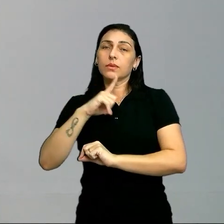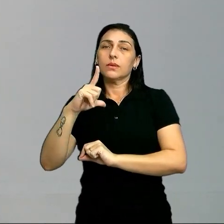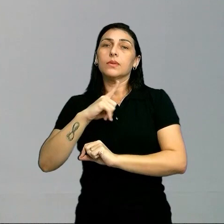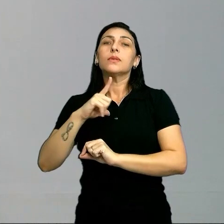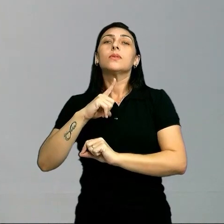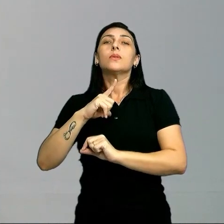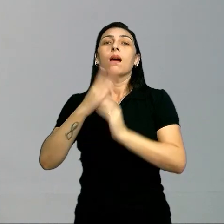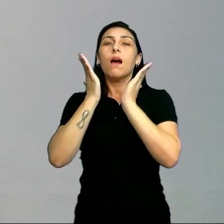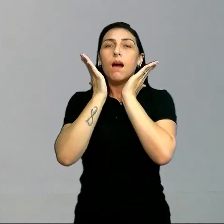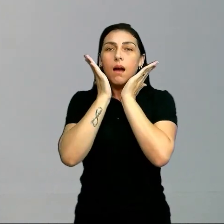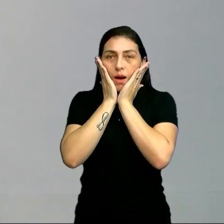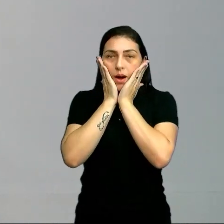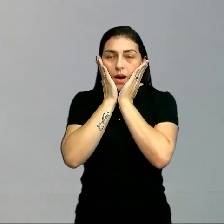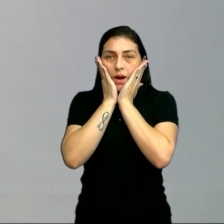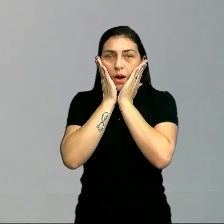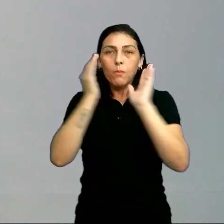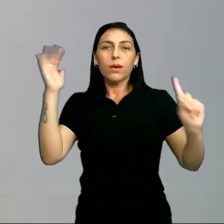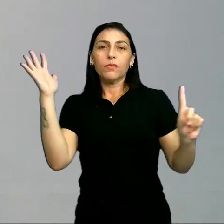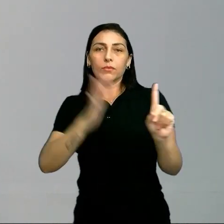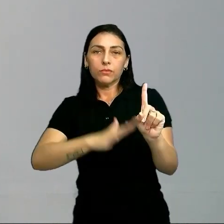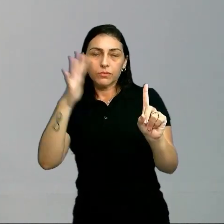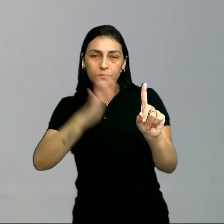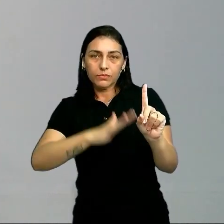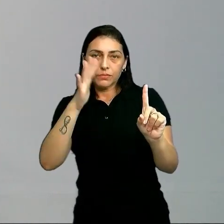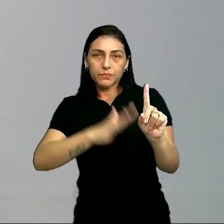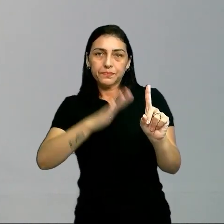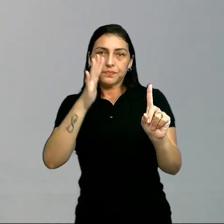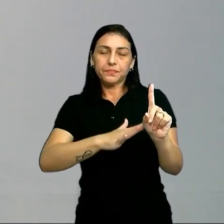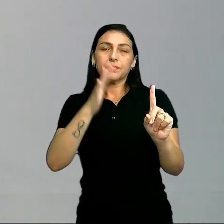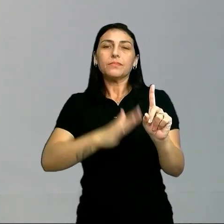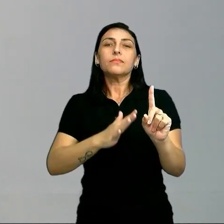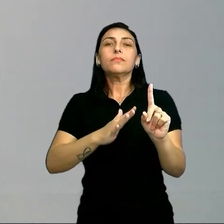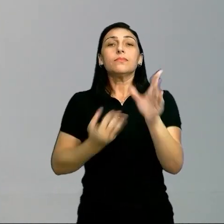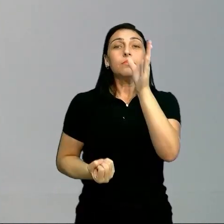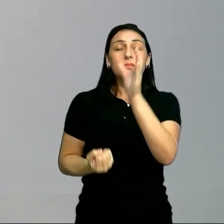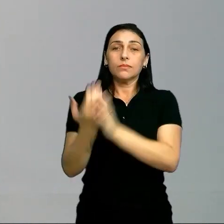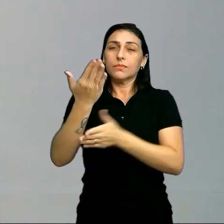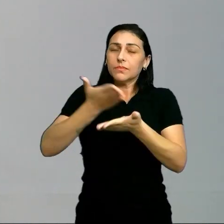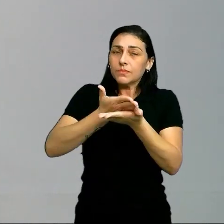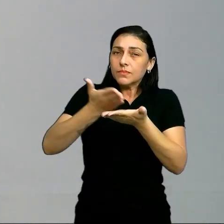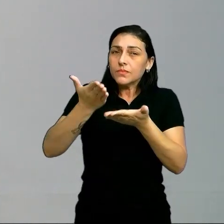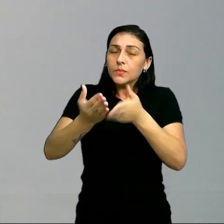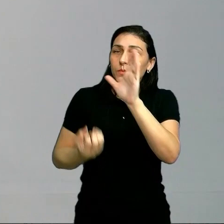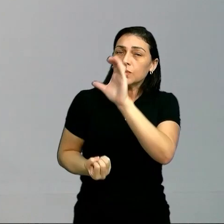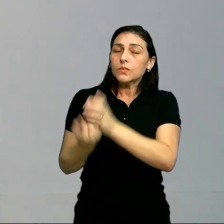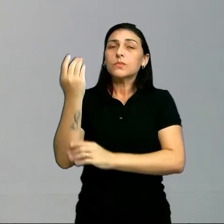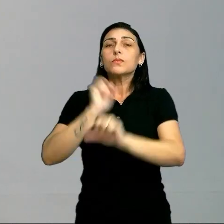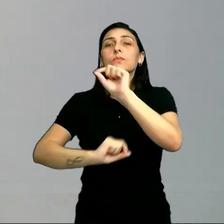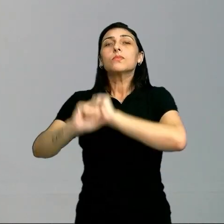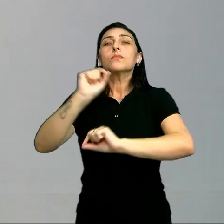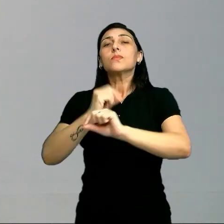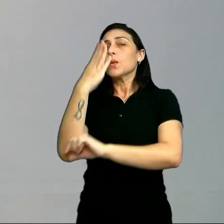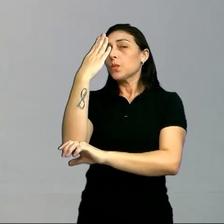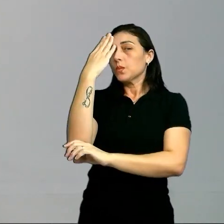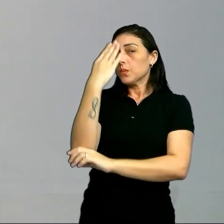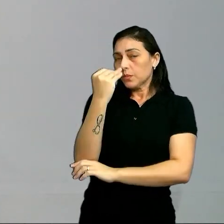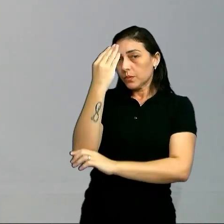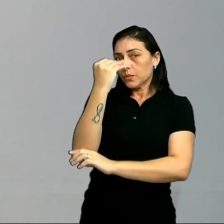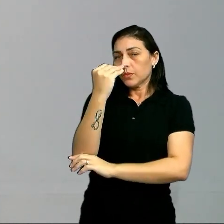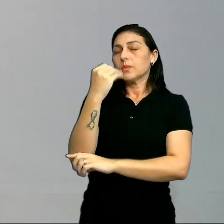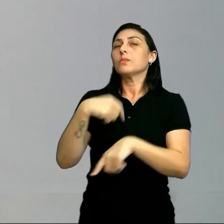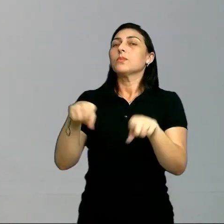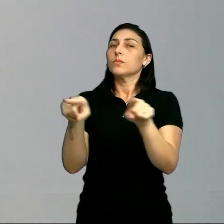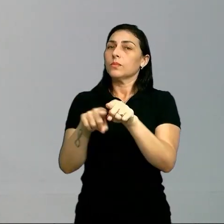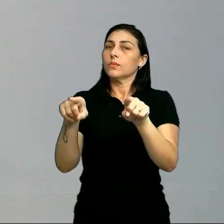no impressionismo uma influência da criação, né, do início, do surgimento da fotografia.